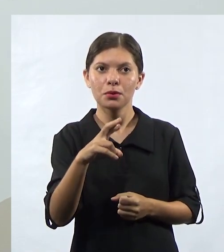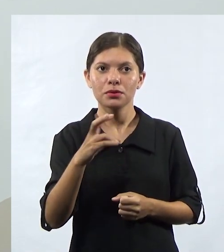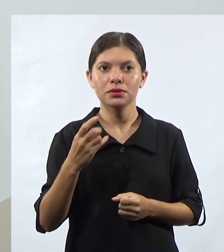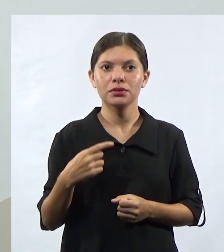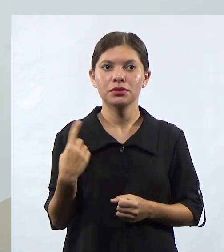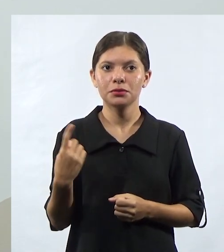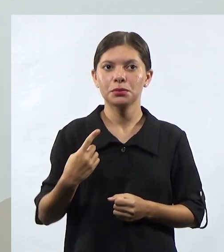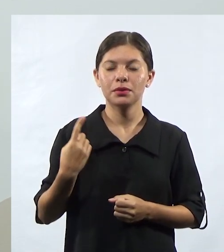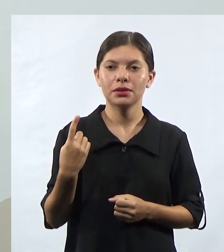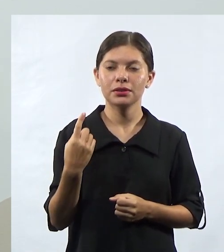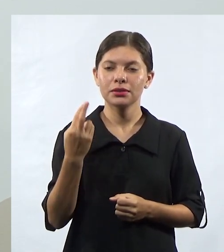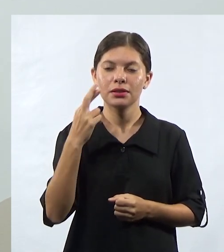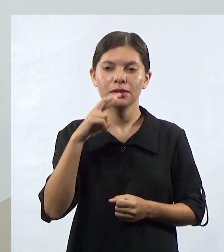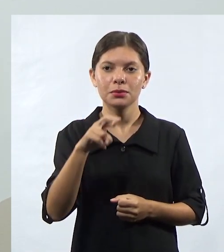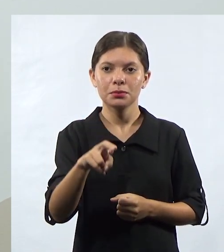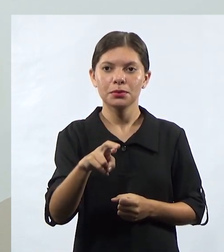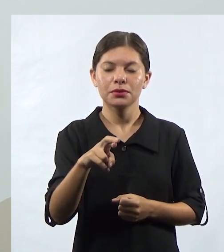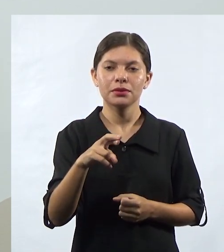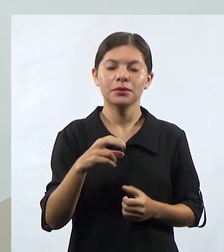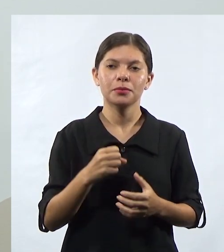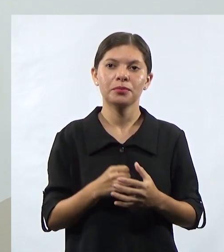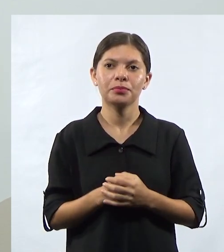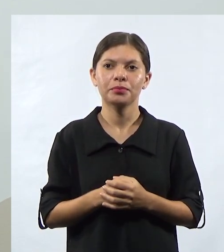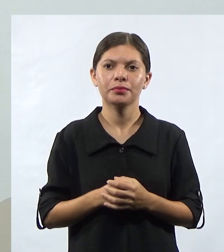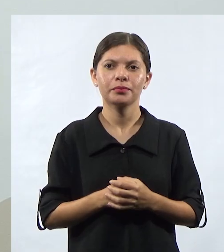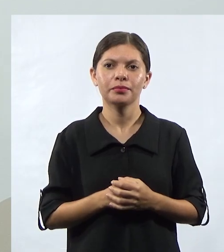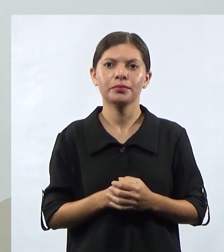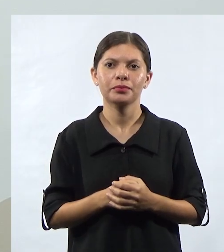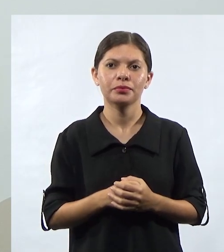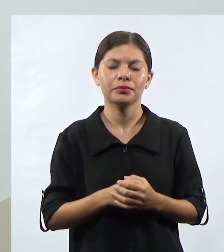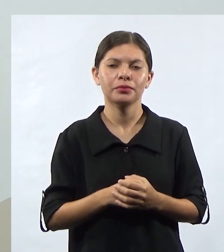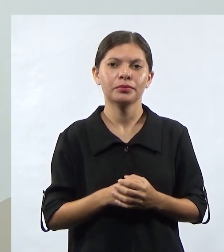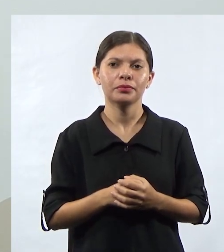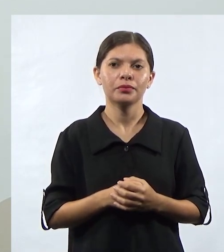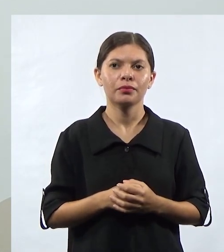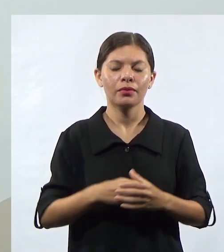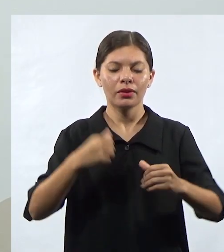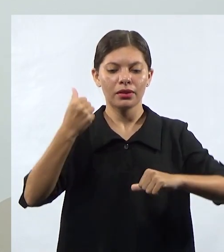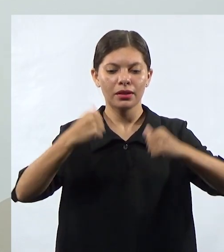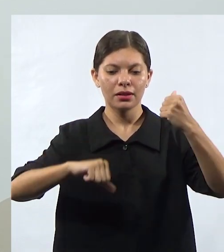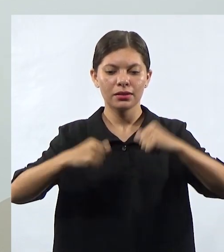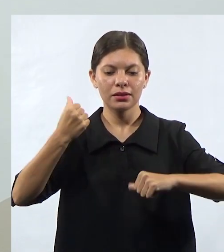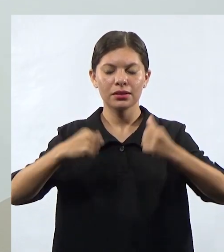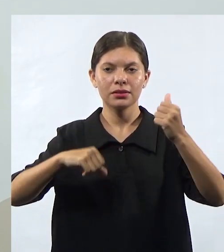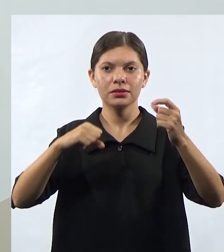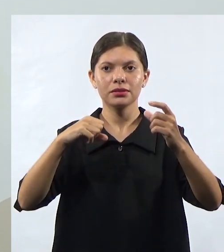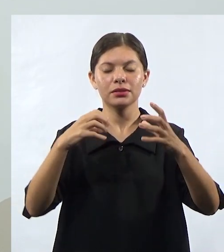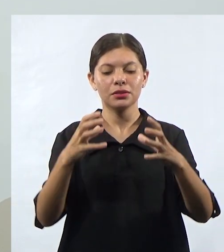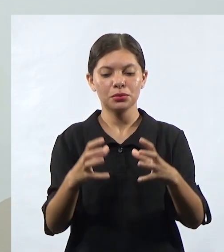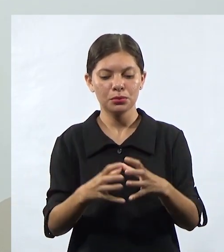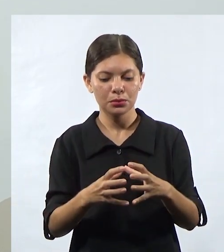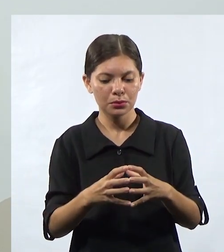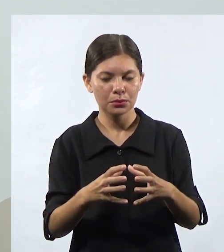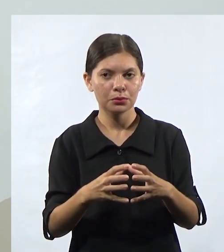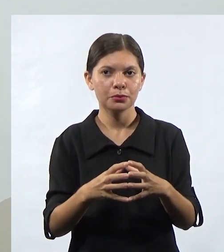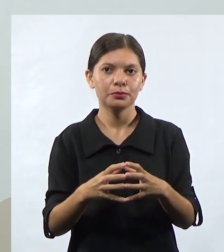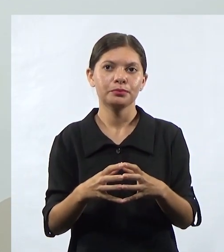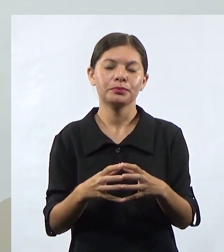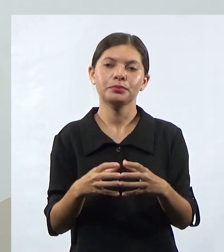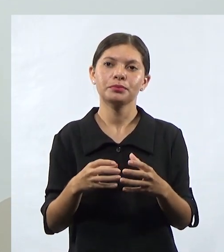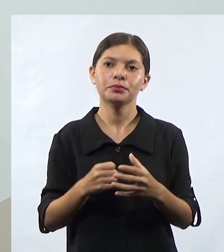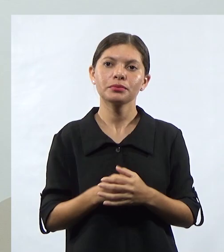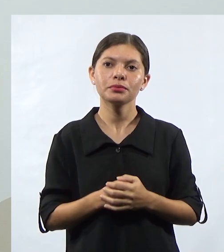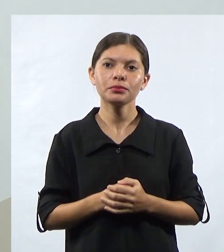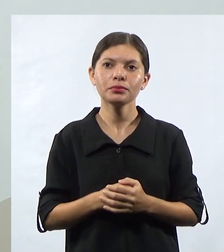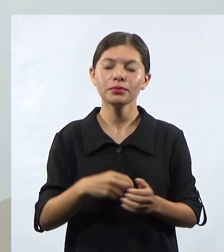individuais, essas respostas elas devem gerar, e aí que vem a análise do grupo, a análise da equipe, né?